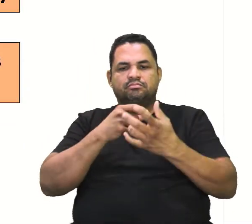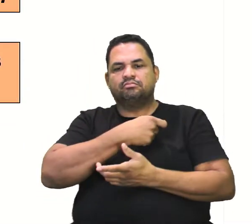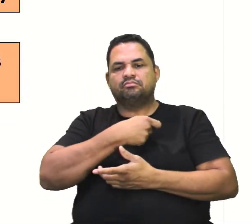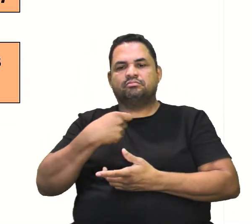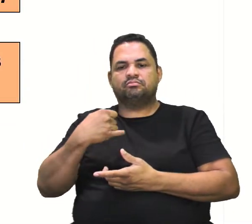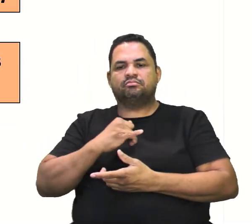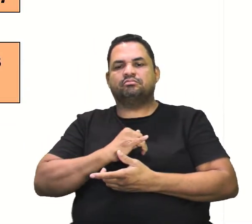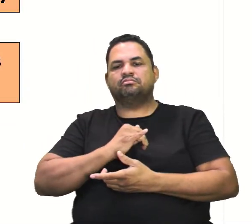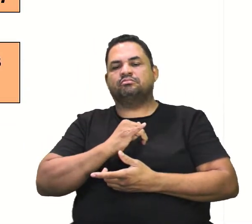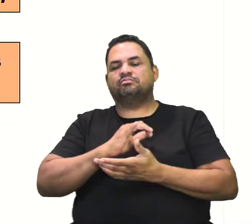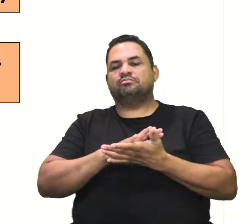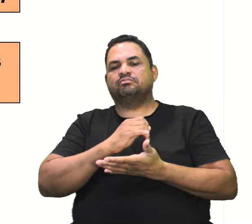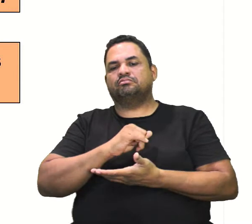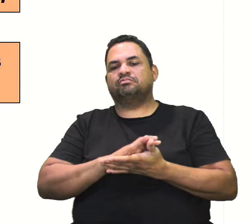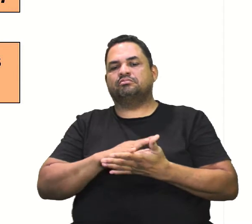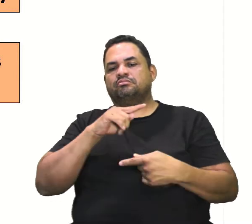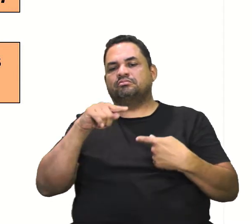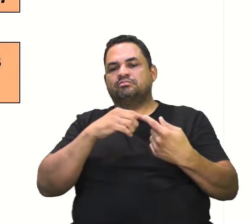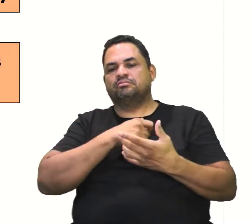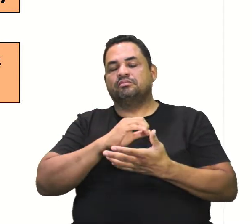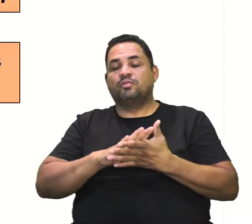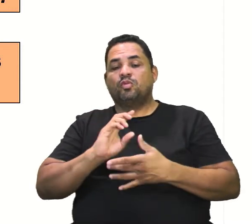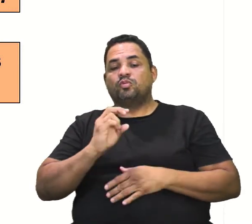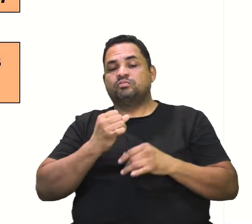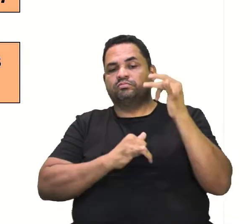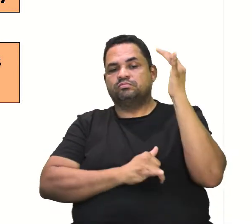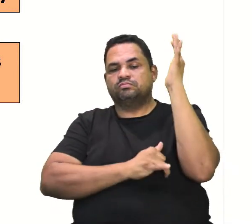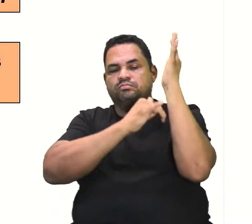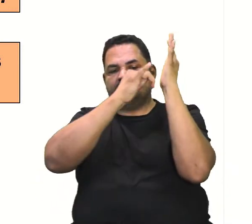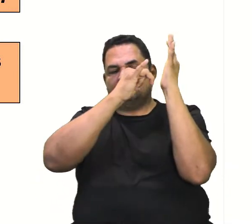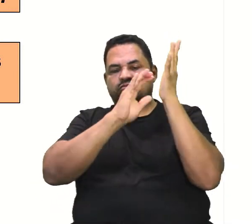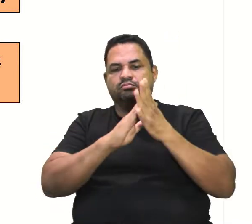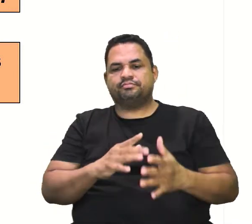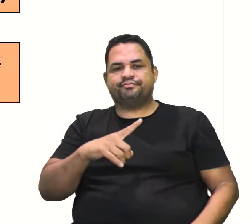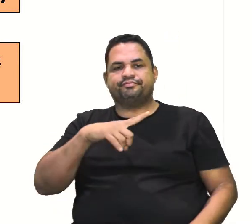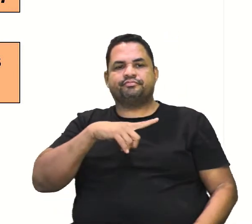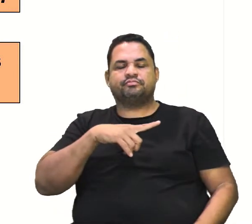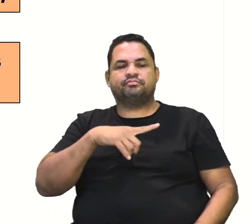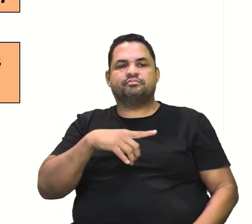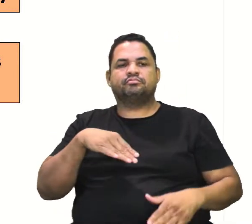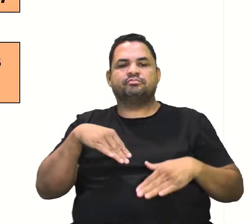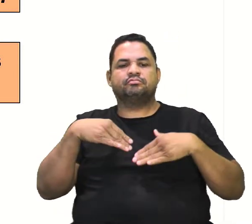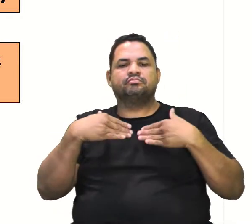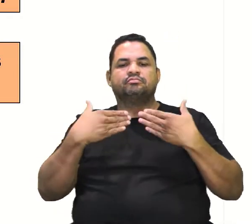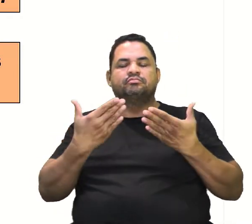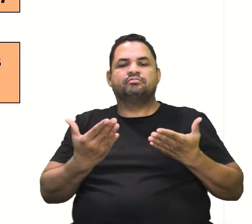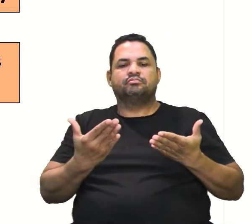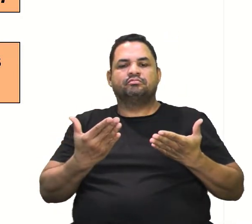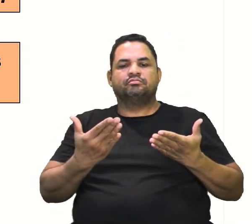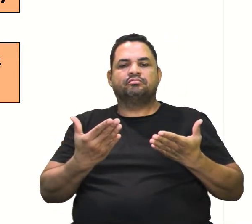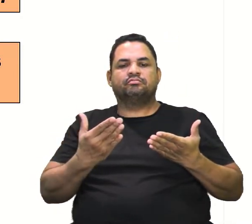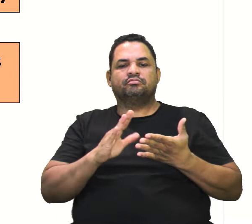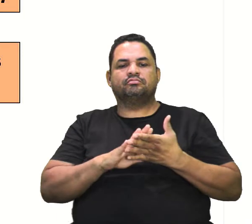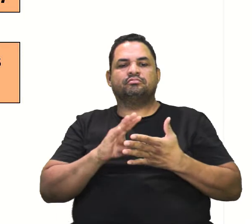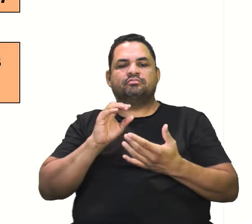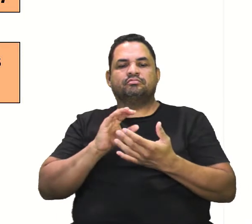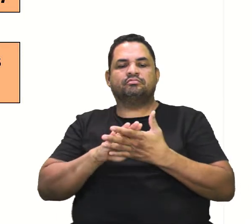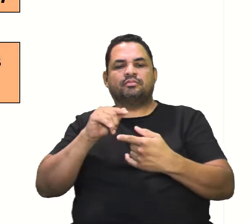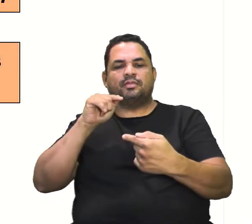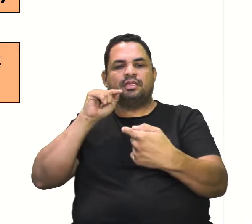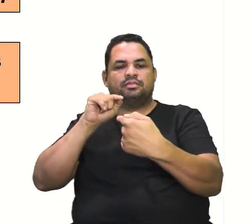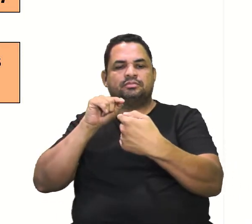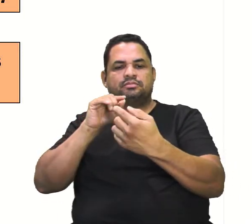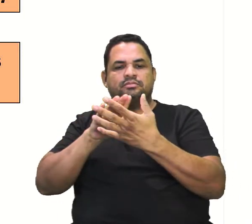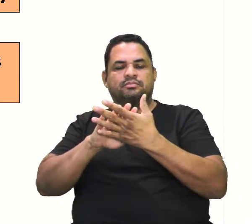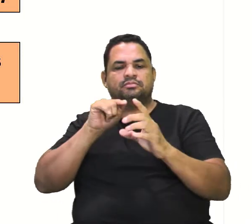X. Ou eixo Y. Ou foco sobre o eixo Y, né? Temos aí quando o centro da